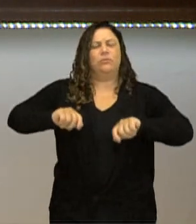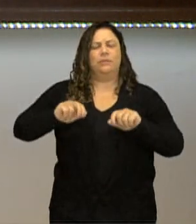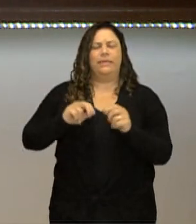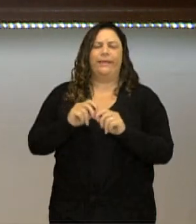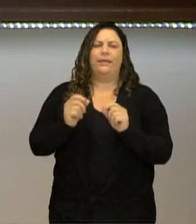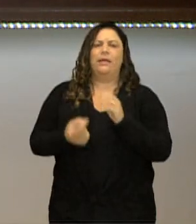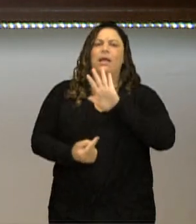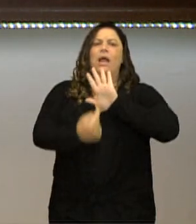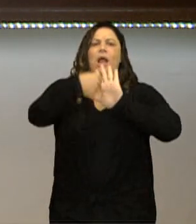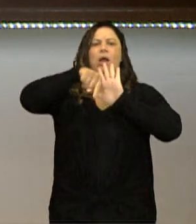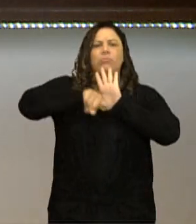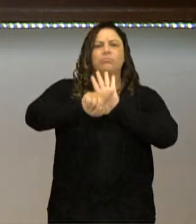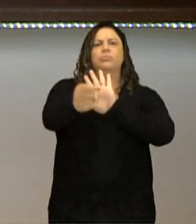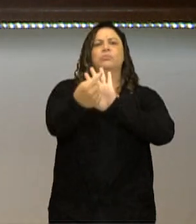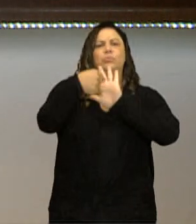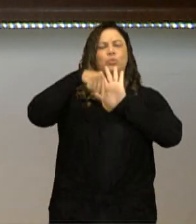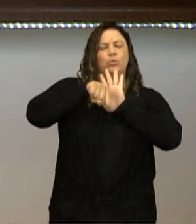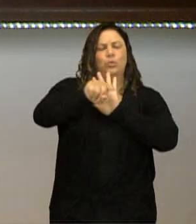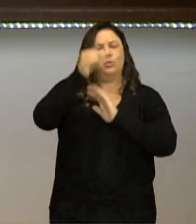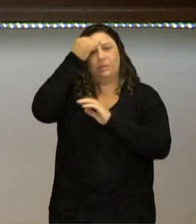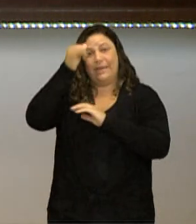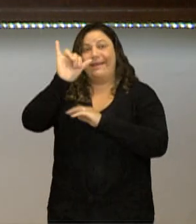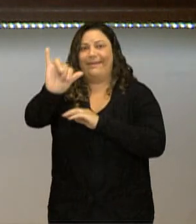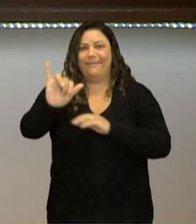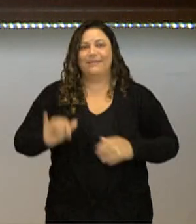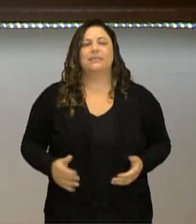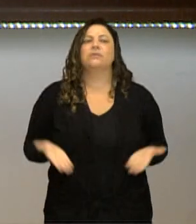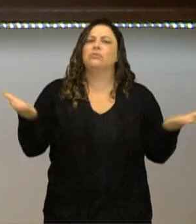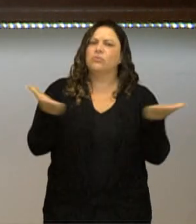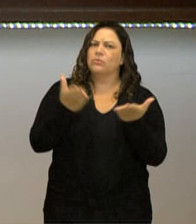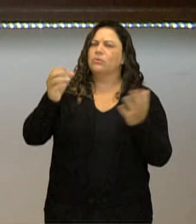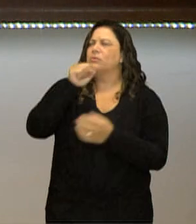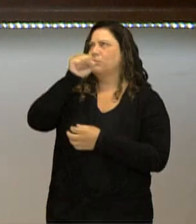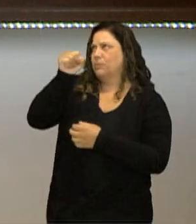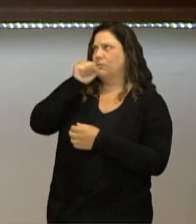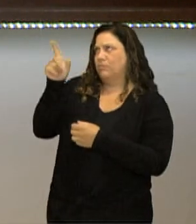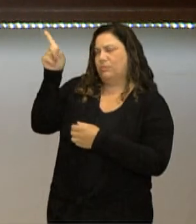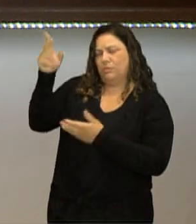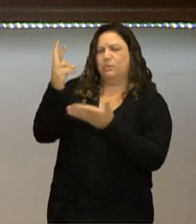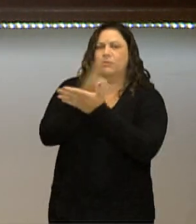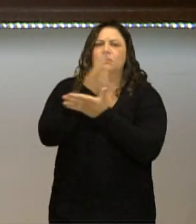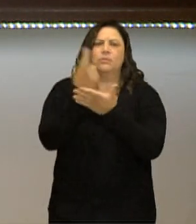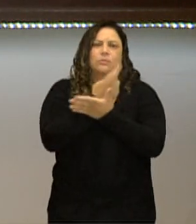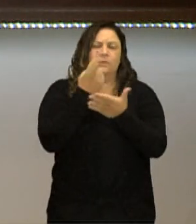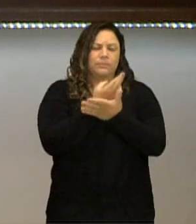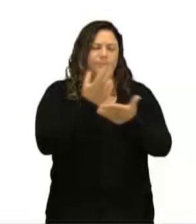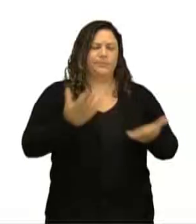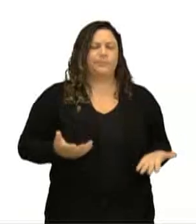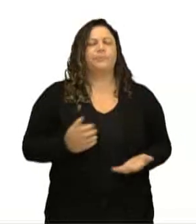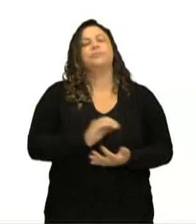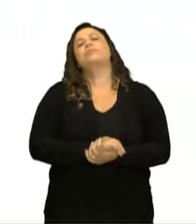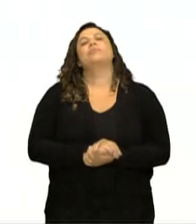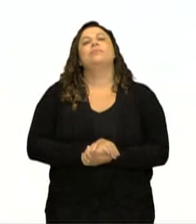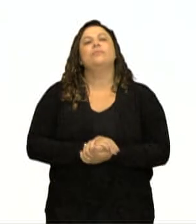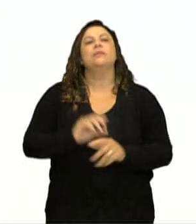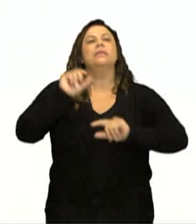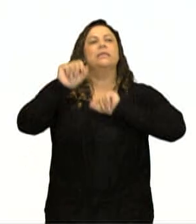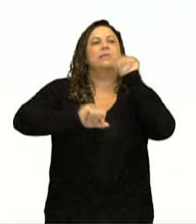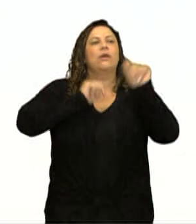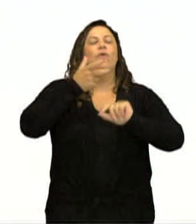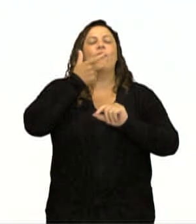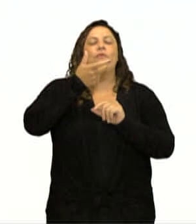baixa expectativa de vida, as pessoas viviam muito menos do que se vive hoje. Tinha pessoas que morriam com 30 e poucos anos,